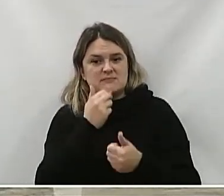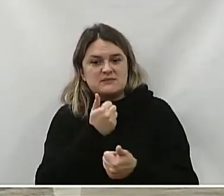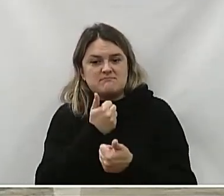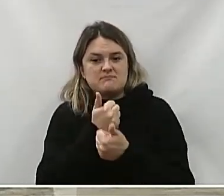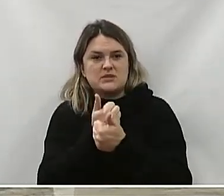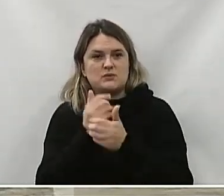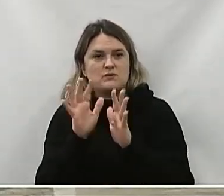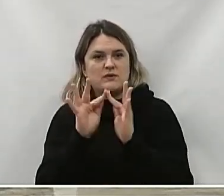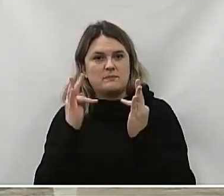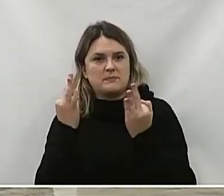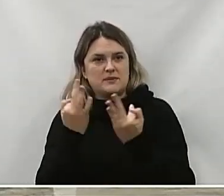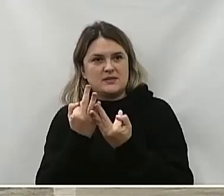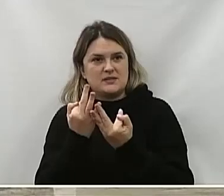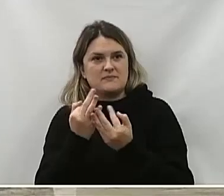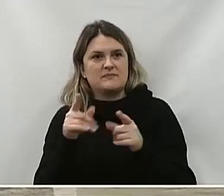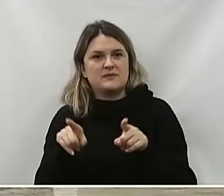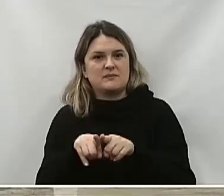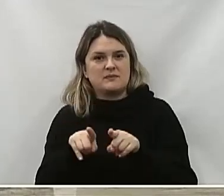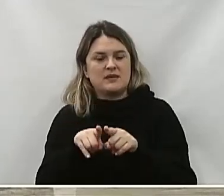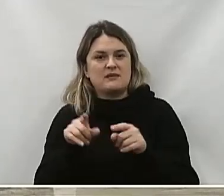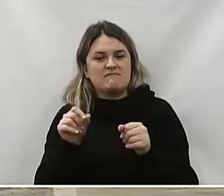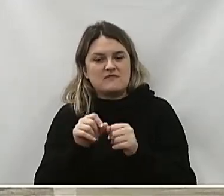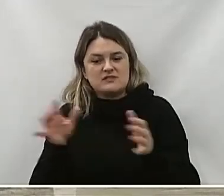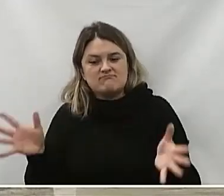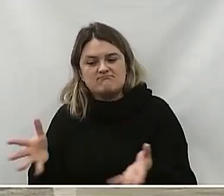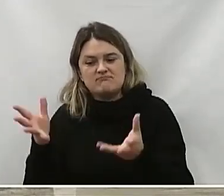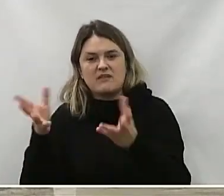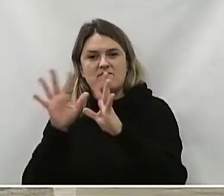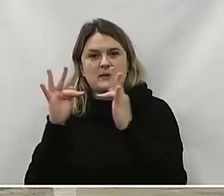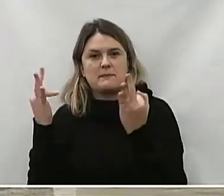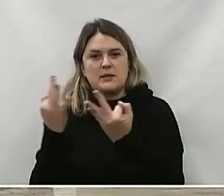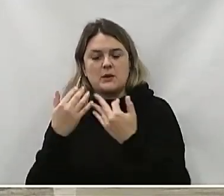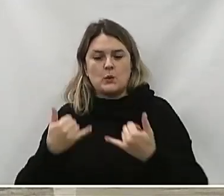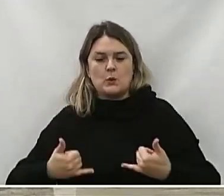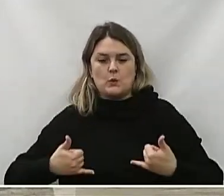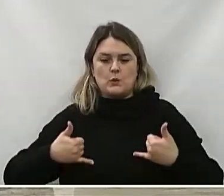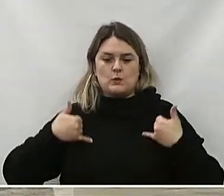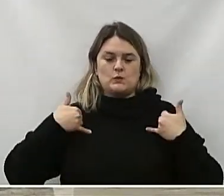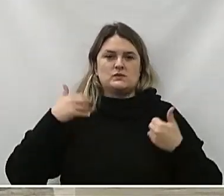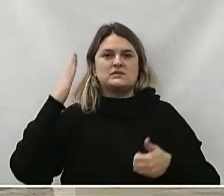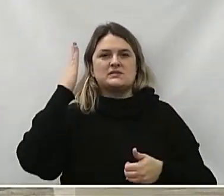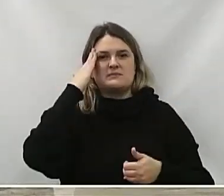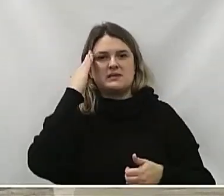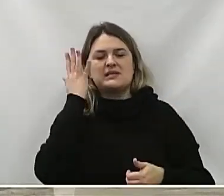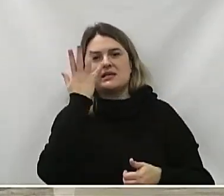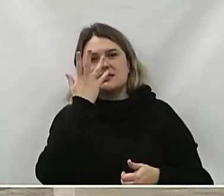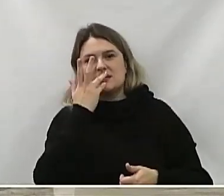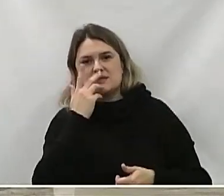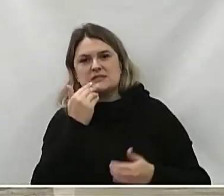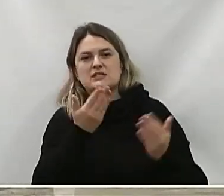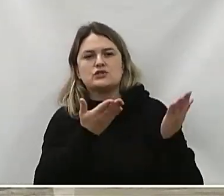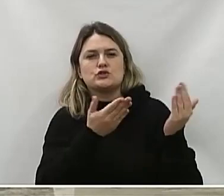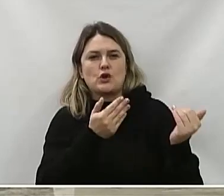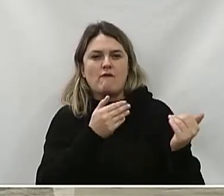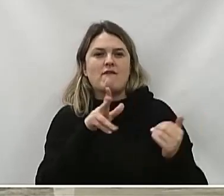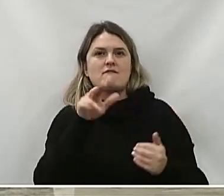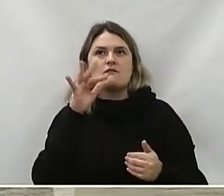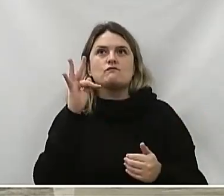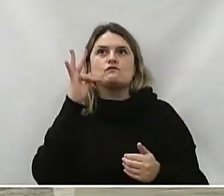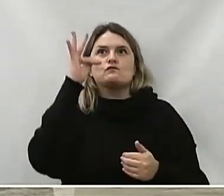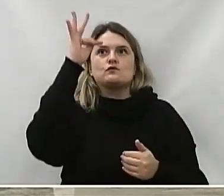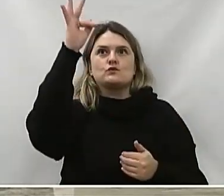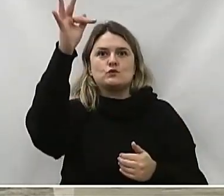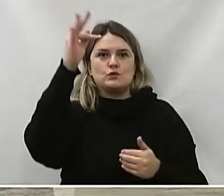perto da família e até mesmo fazendo com que a família se orgulhe e saber que essa criança esse jovem Está se tornando um atleta